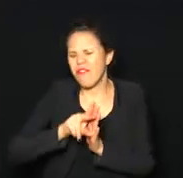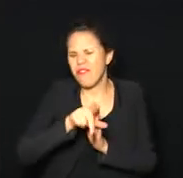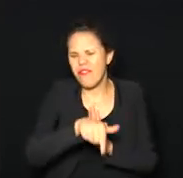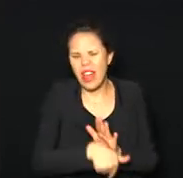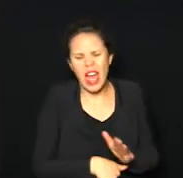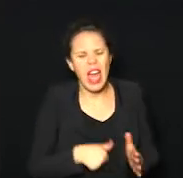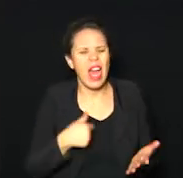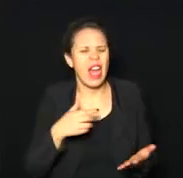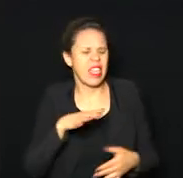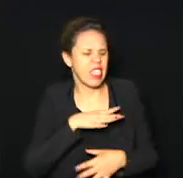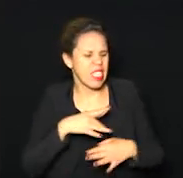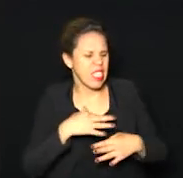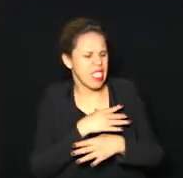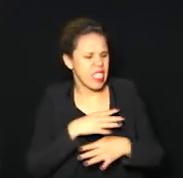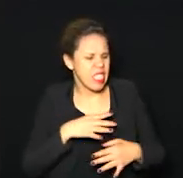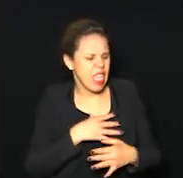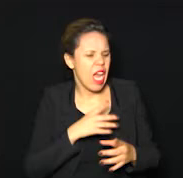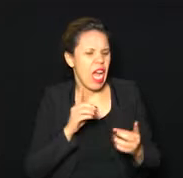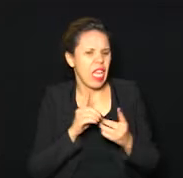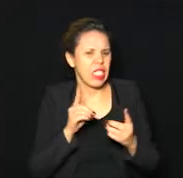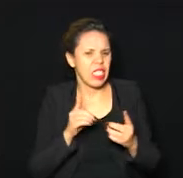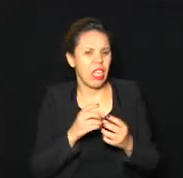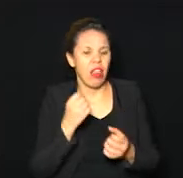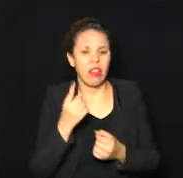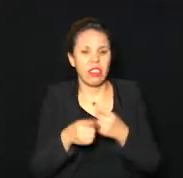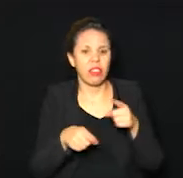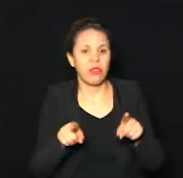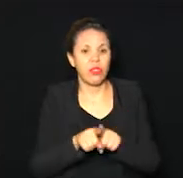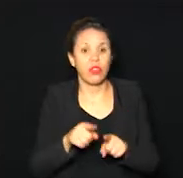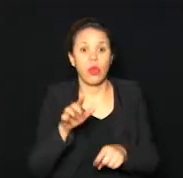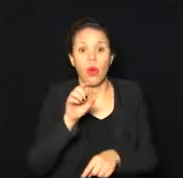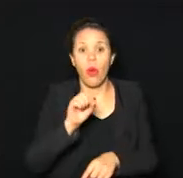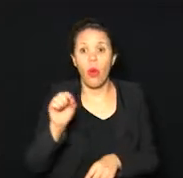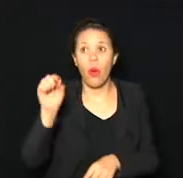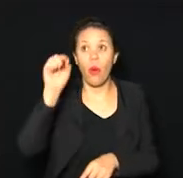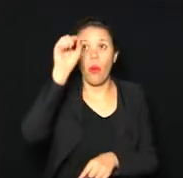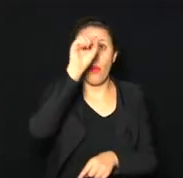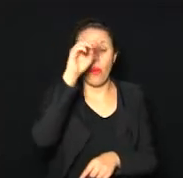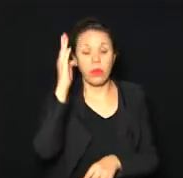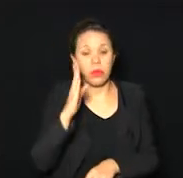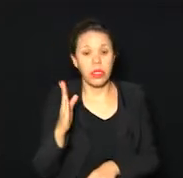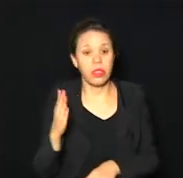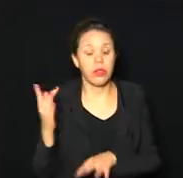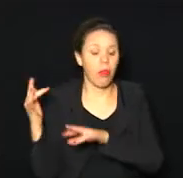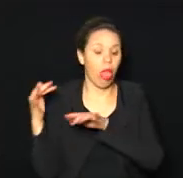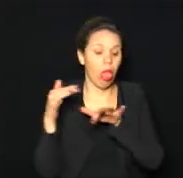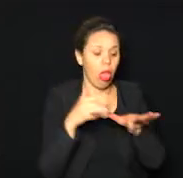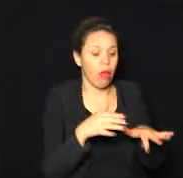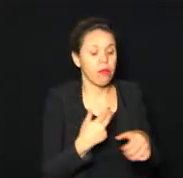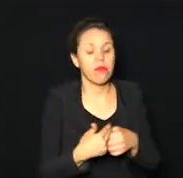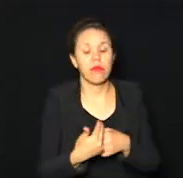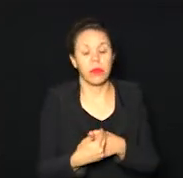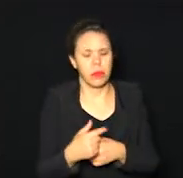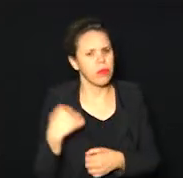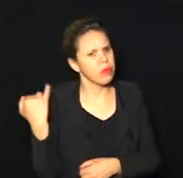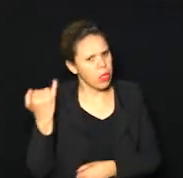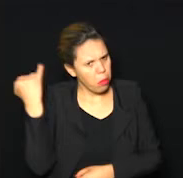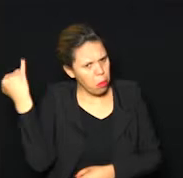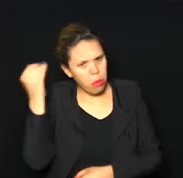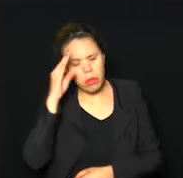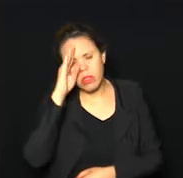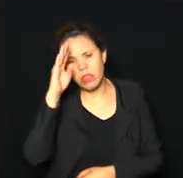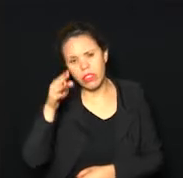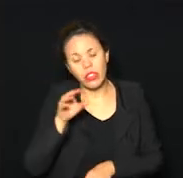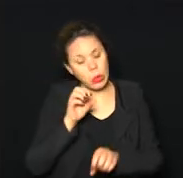cidades e muitas vezes alguns casos mais complexos até de outras regiões do Brasil. Então nós temos uma importância não só